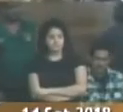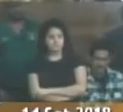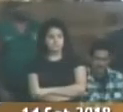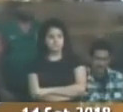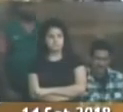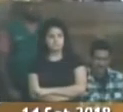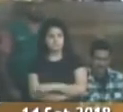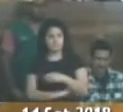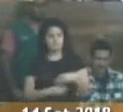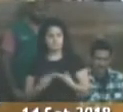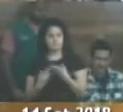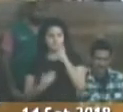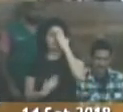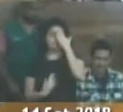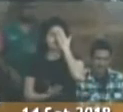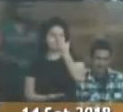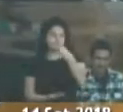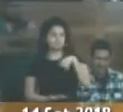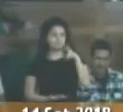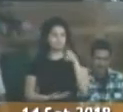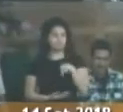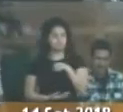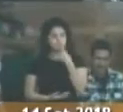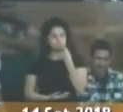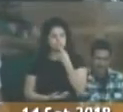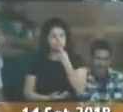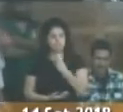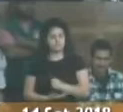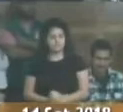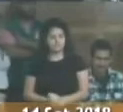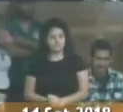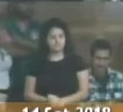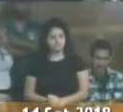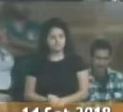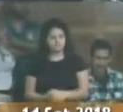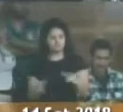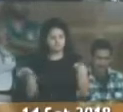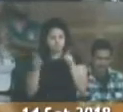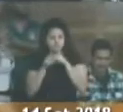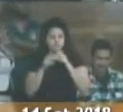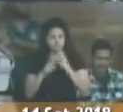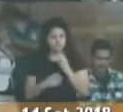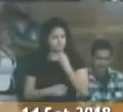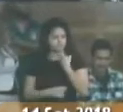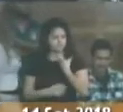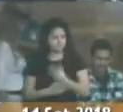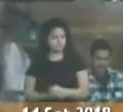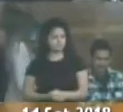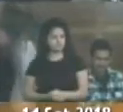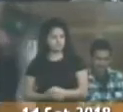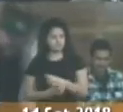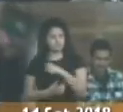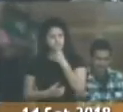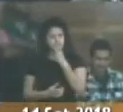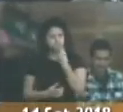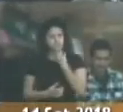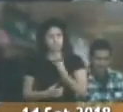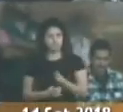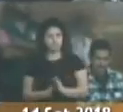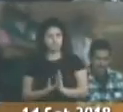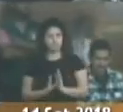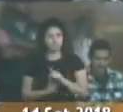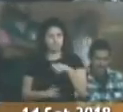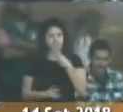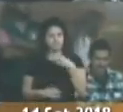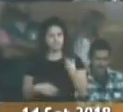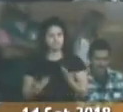Alexandre, muito obrigado. Acho que as suas palavras resumem bem, assim, não falou demais, não falou o que era